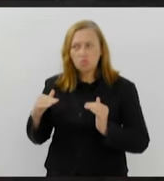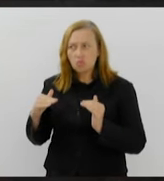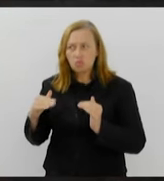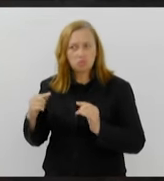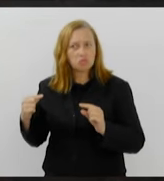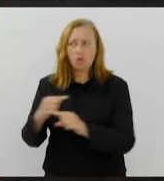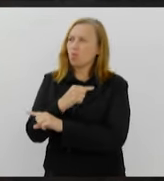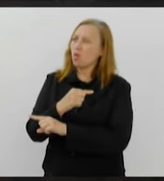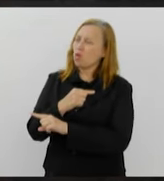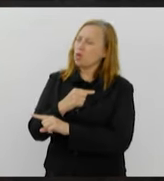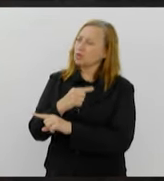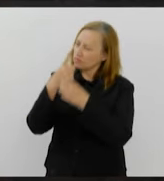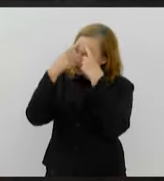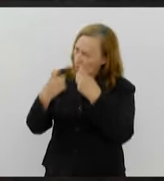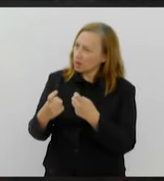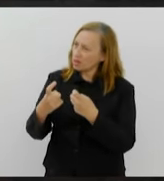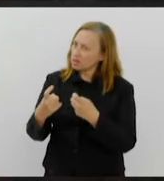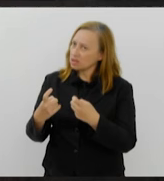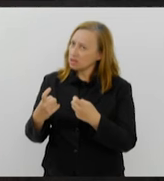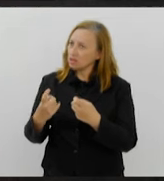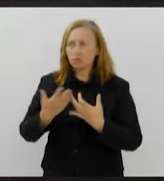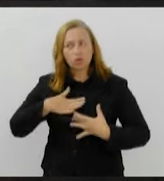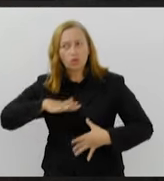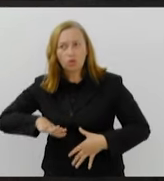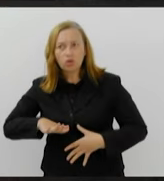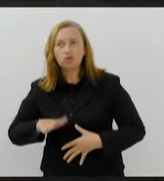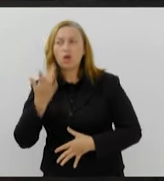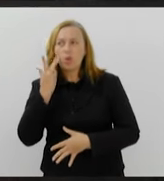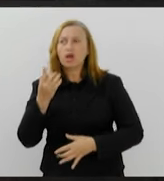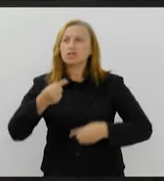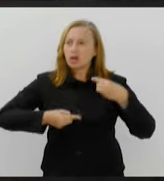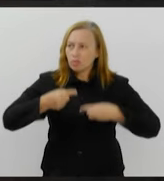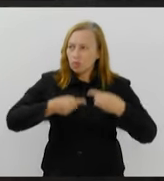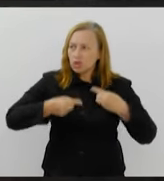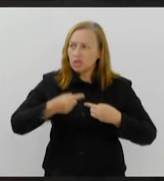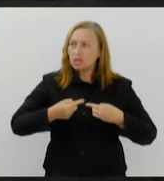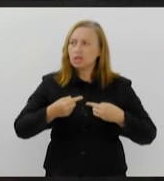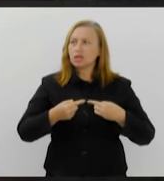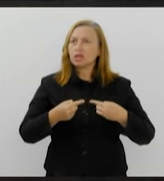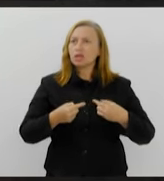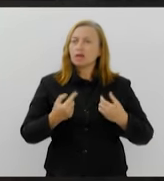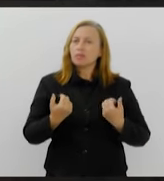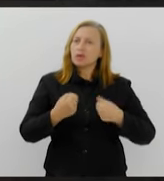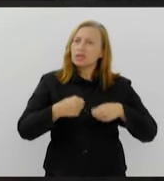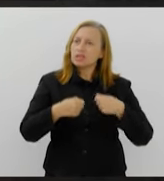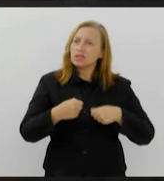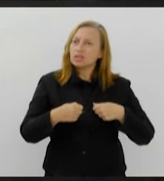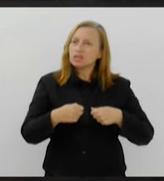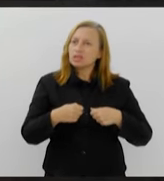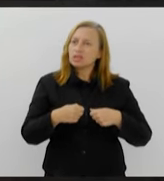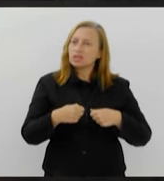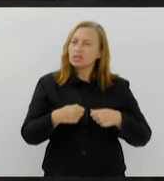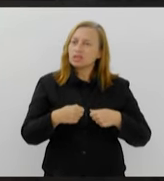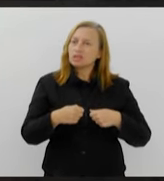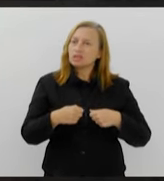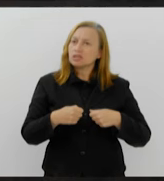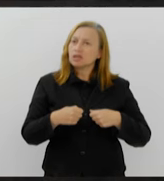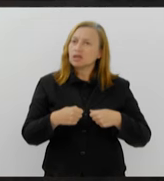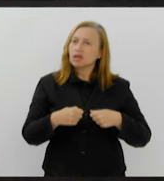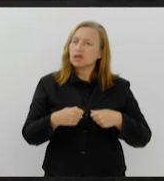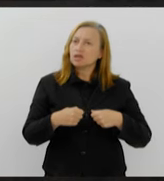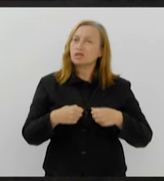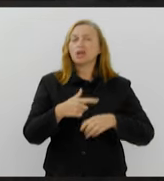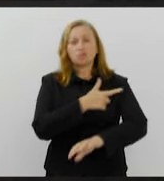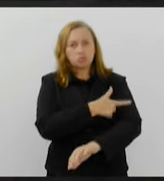coisa não sou flo que cheir não sou esquentado mas eu acho que a política ela tem que ficar no campo e da divergência